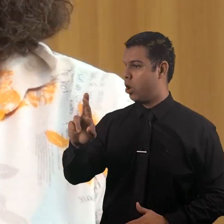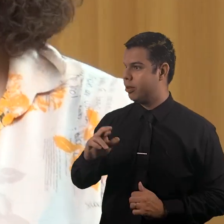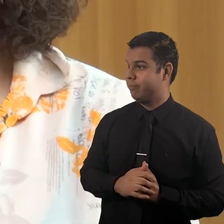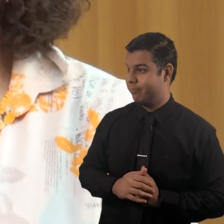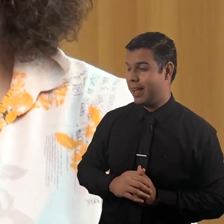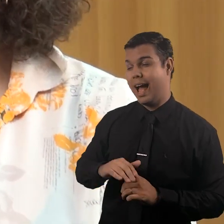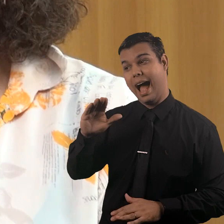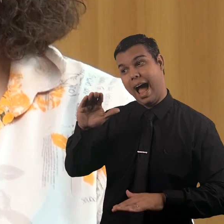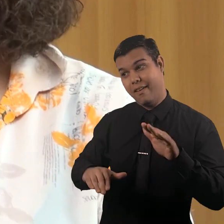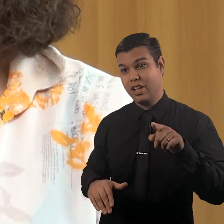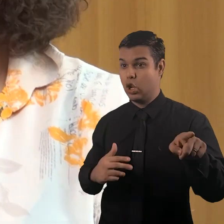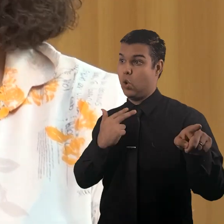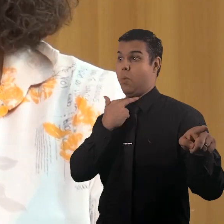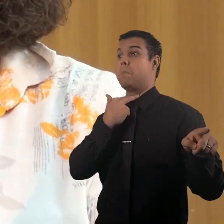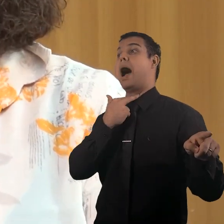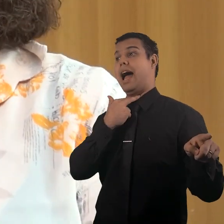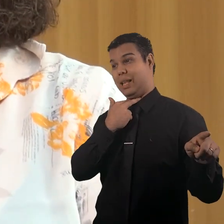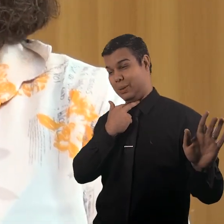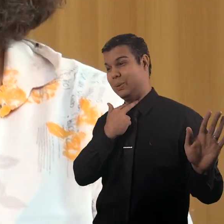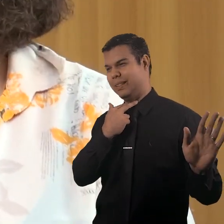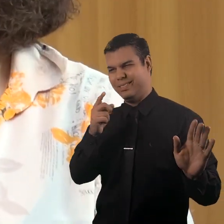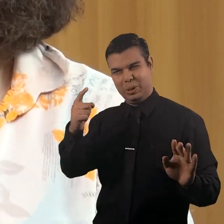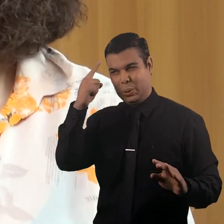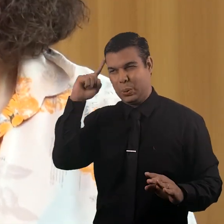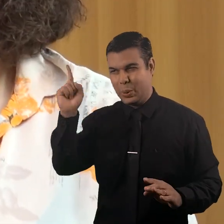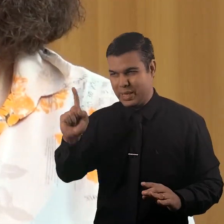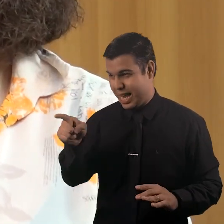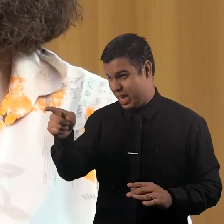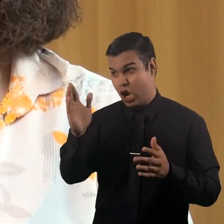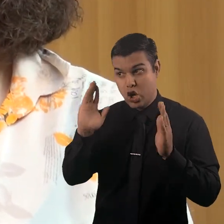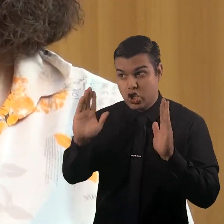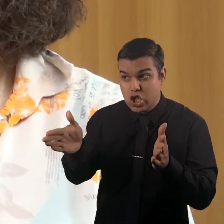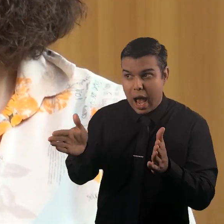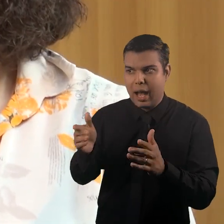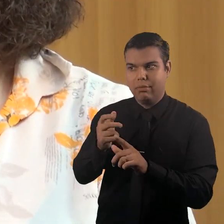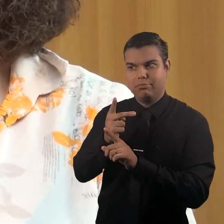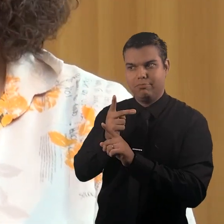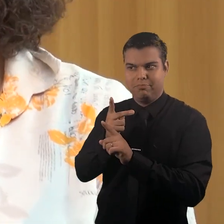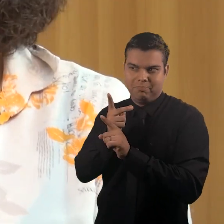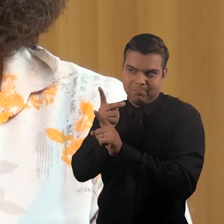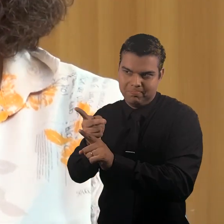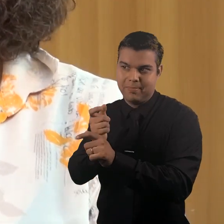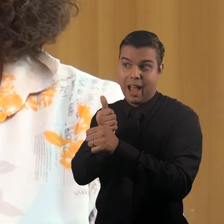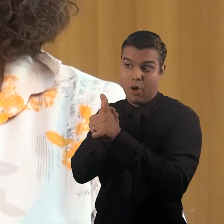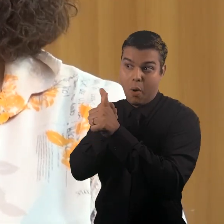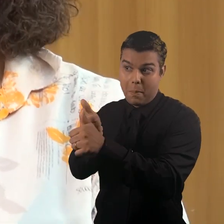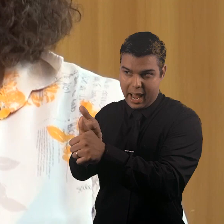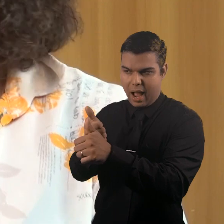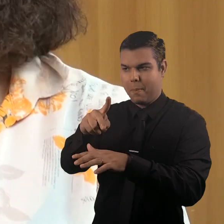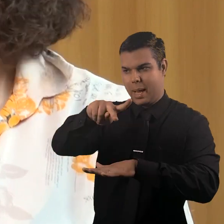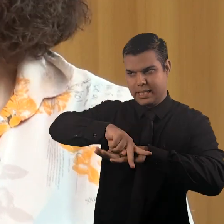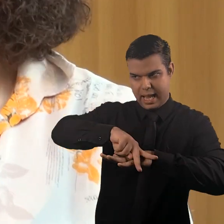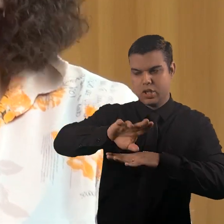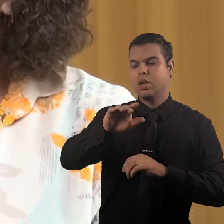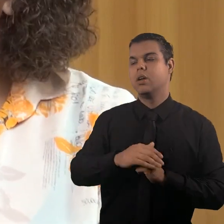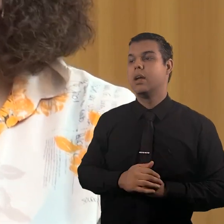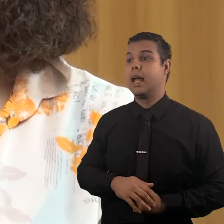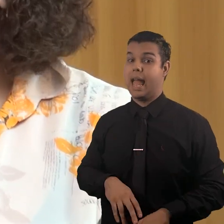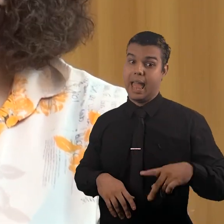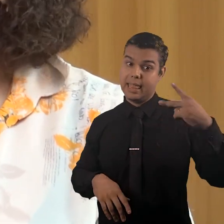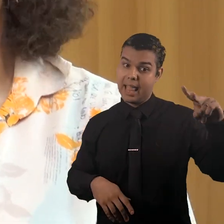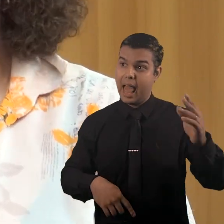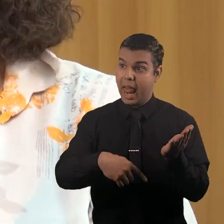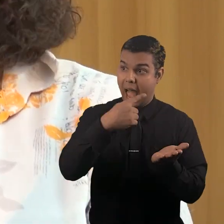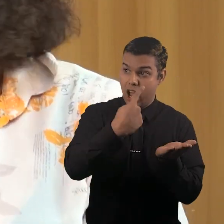paciente, ele fica muito ocupado como paciente. Eu não sei se você já teve a oportunidade de acompanhar um paciente, mas eu vou te dizer que a agenda